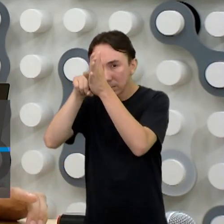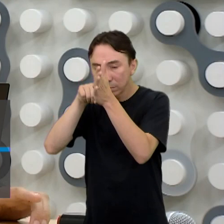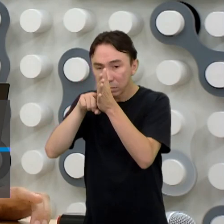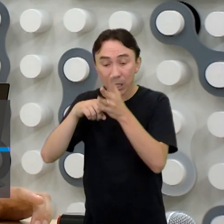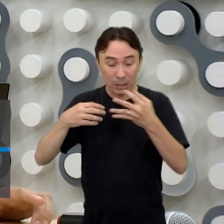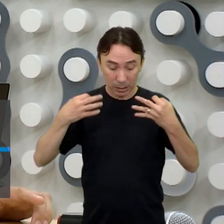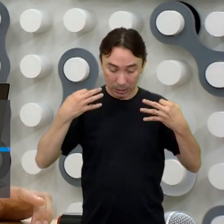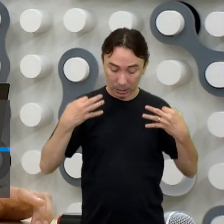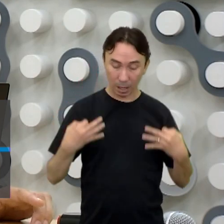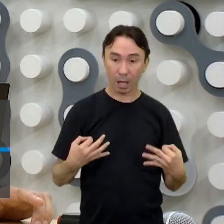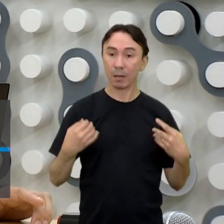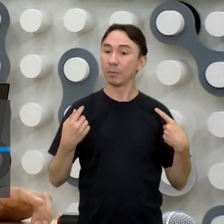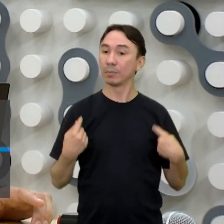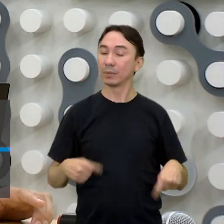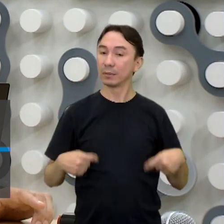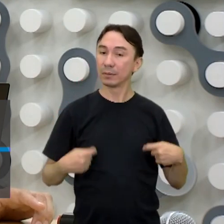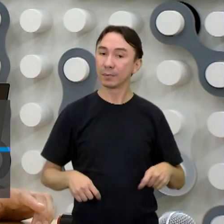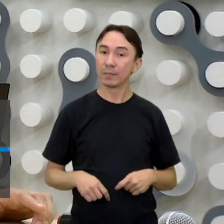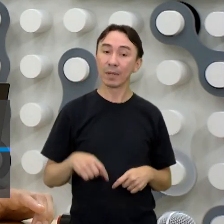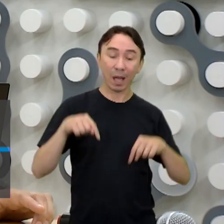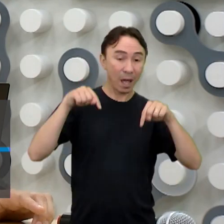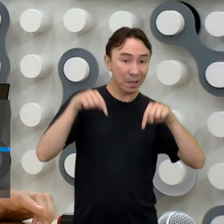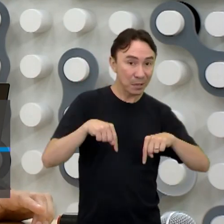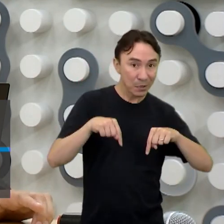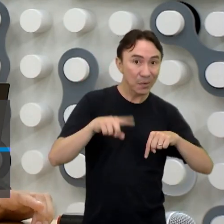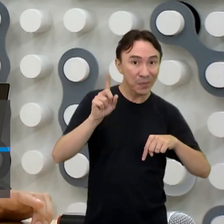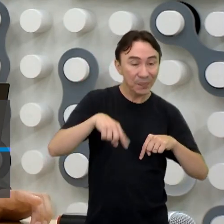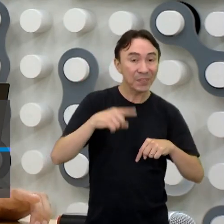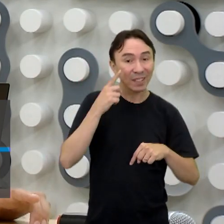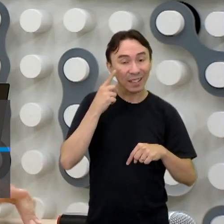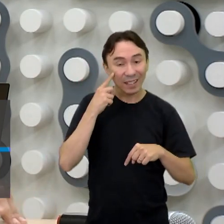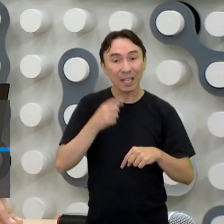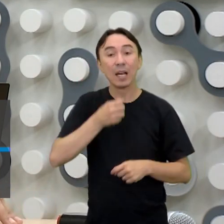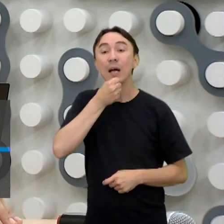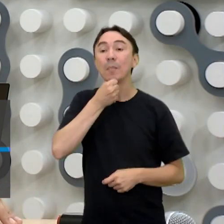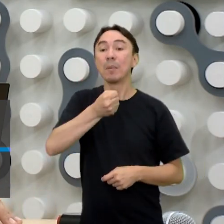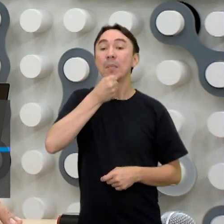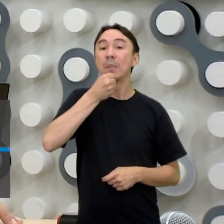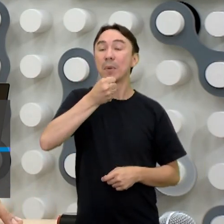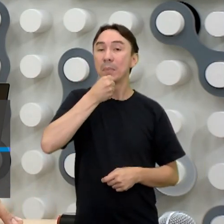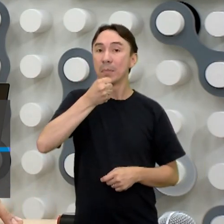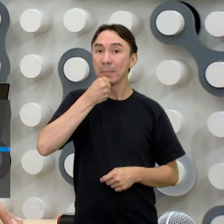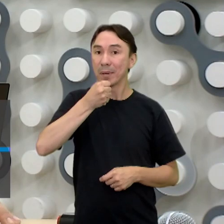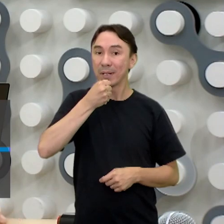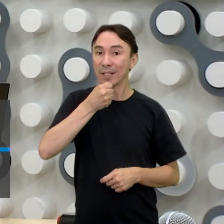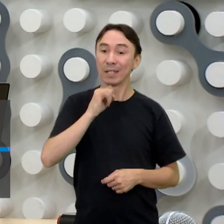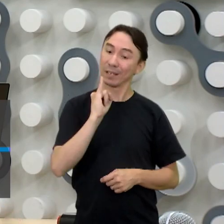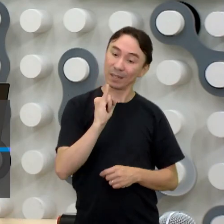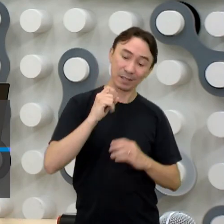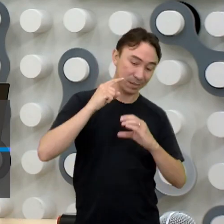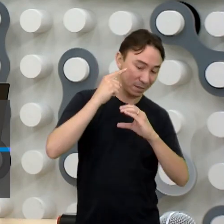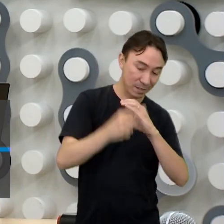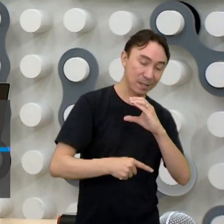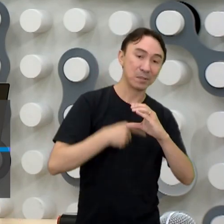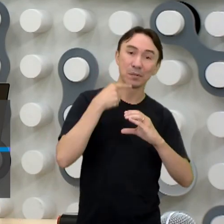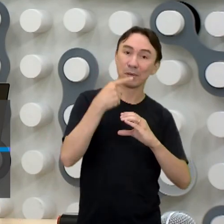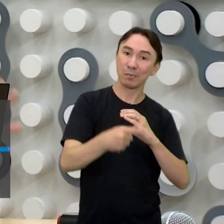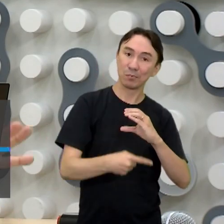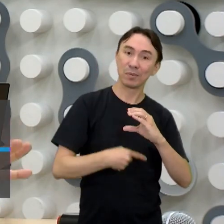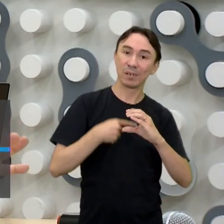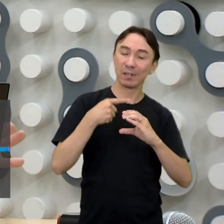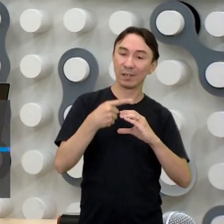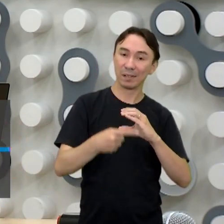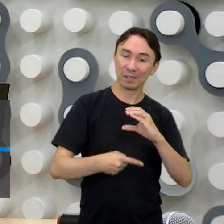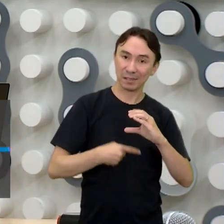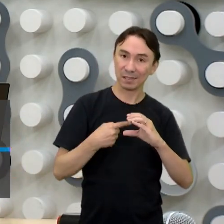no observatório da imprensa internacional, ou seja, queremos ler jornais do mundo inteiro. Então a gente tem que pesquisar nossos recursos, o que nós temos à